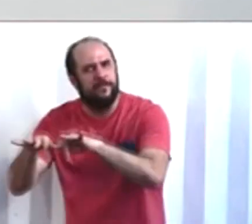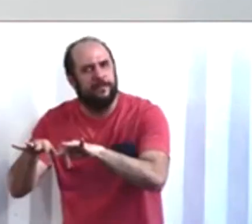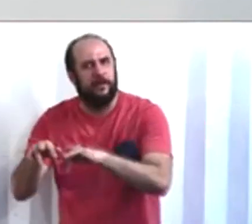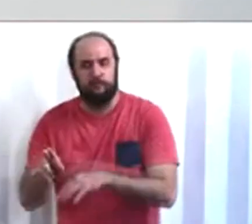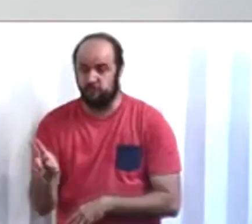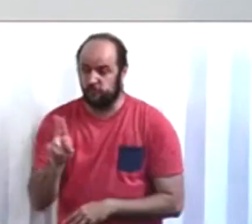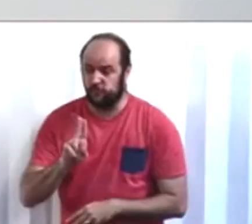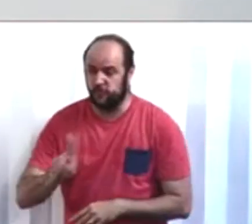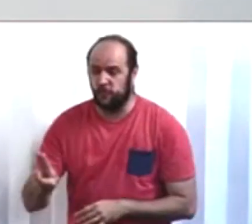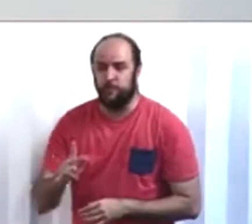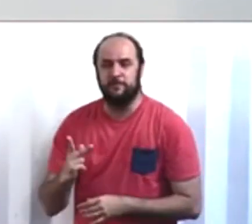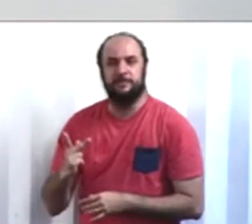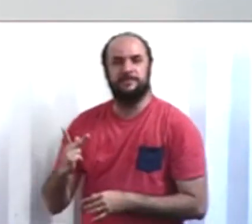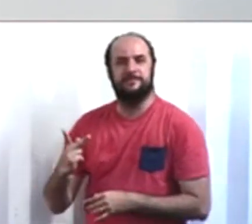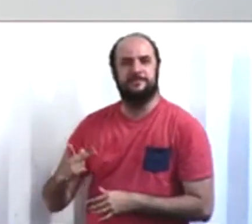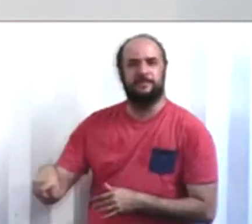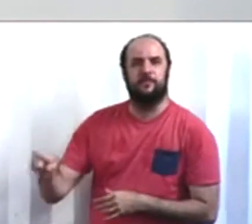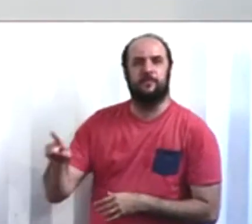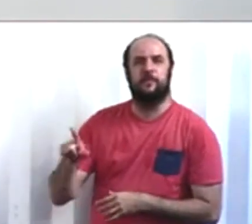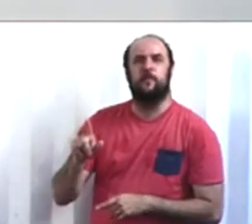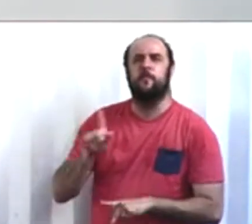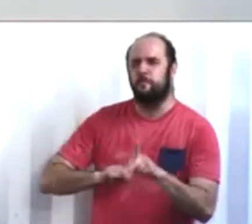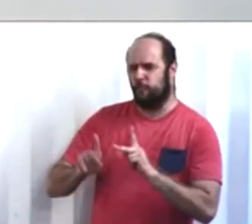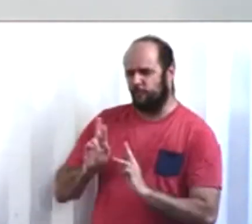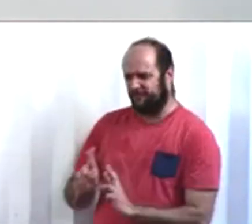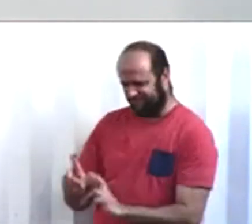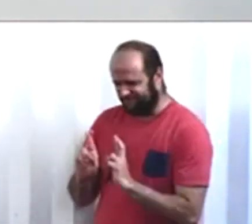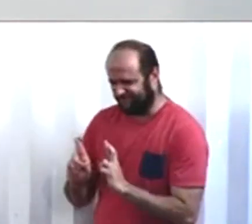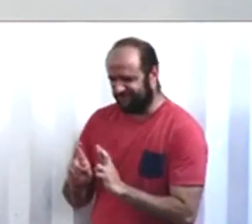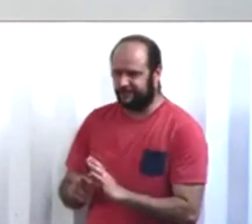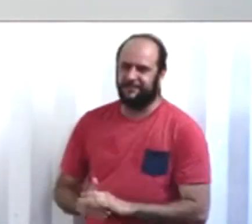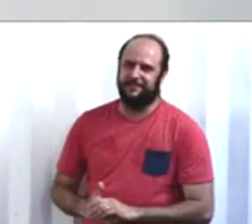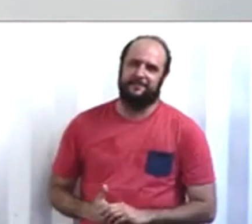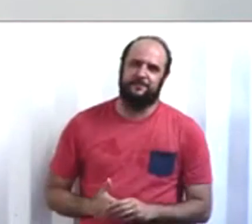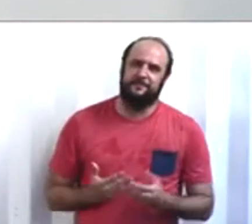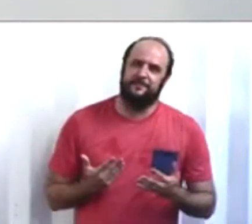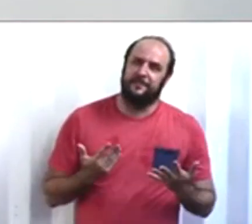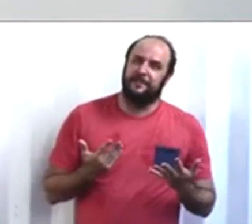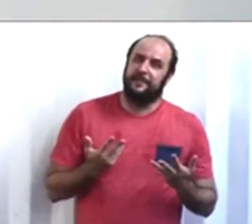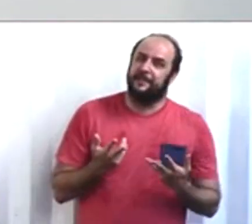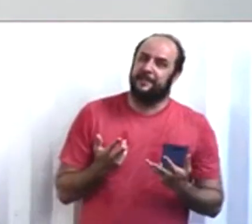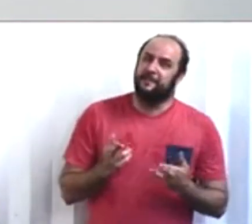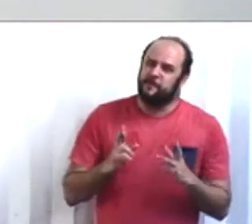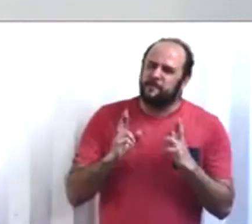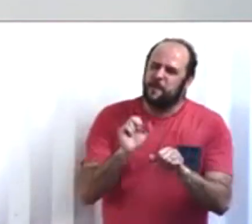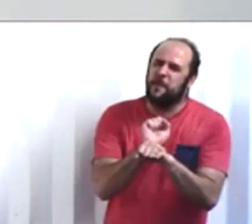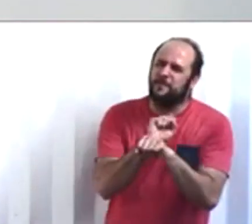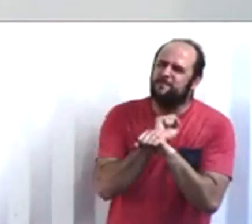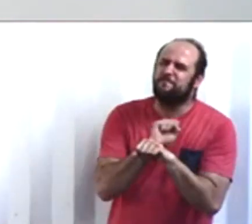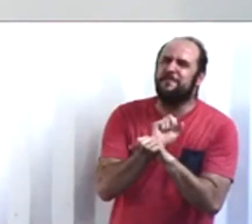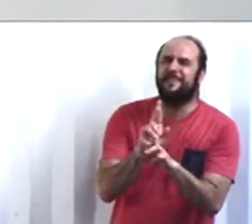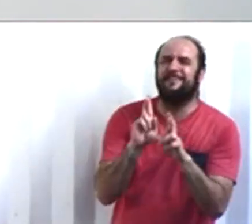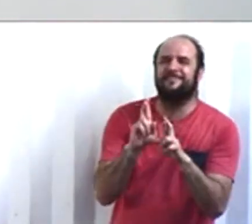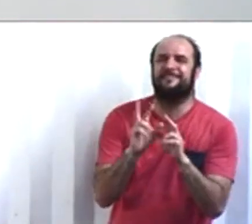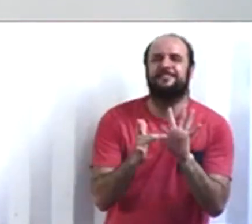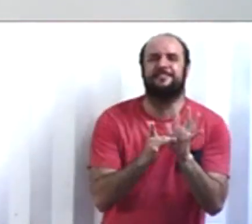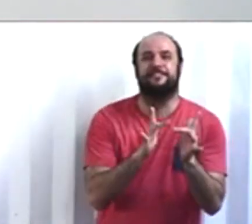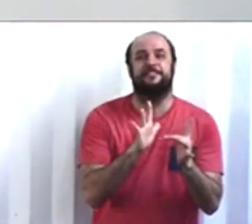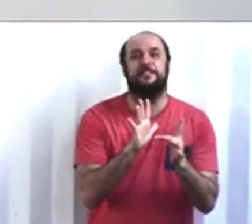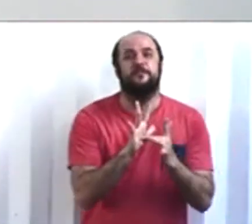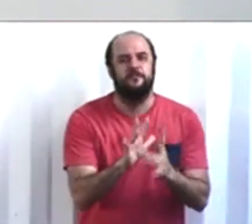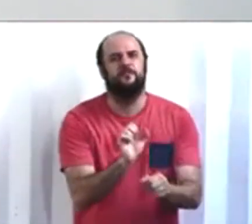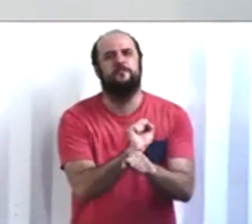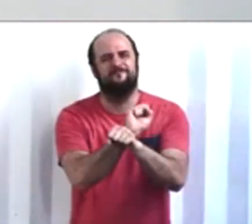seu nome esperarão os gentios. A mensagem é de esperança, meus irmãos. Jesus Cristo é